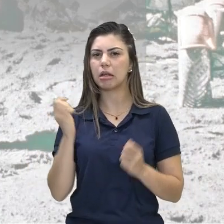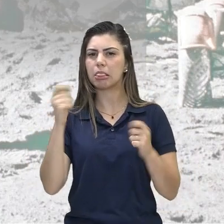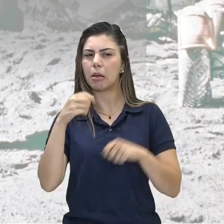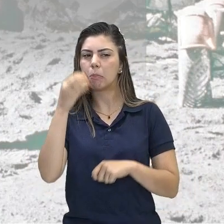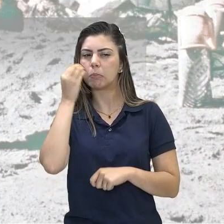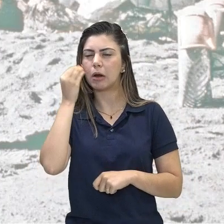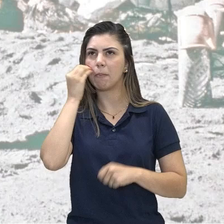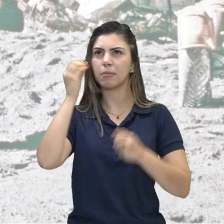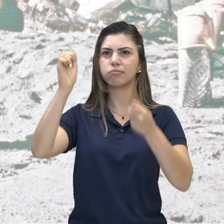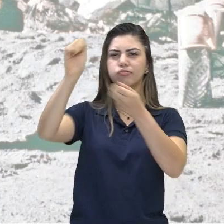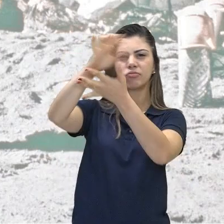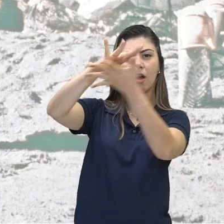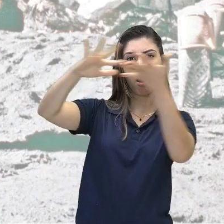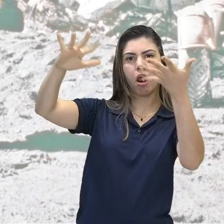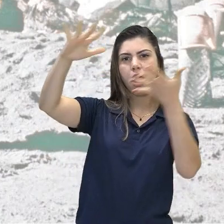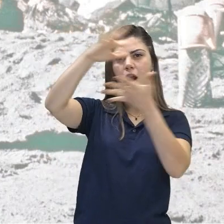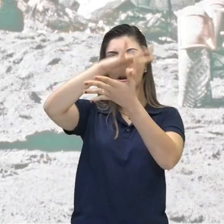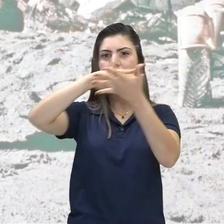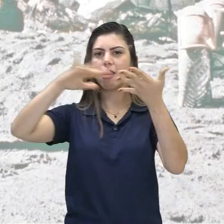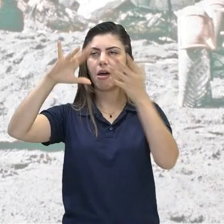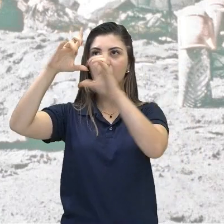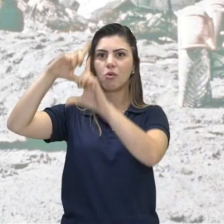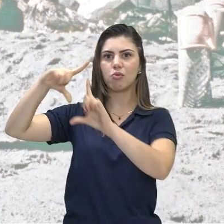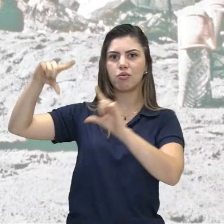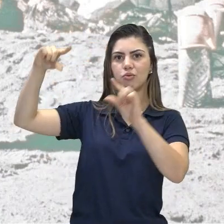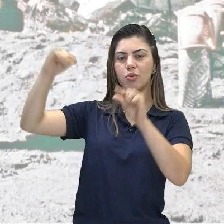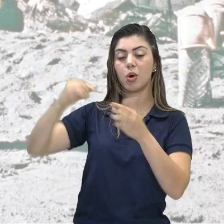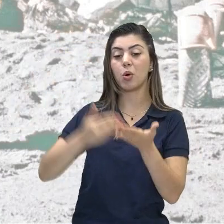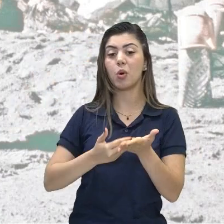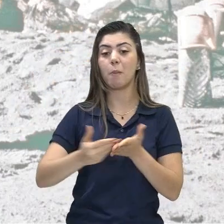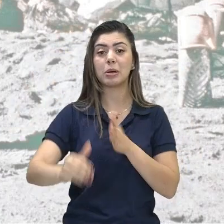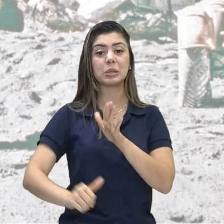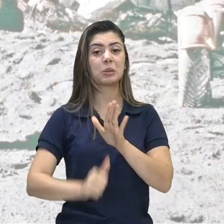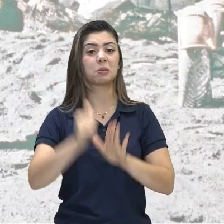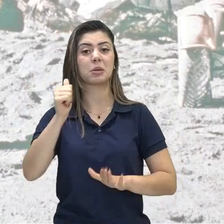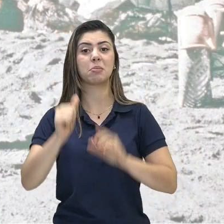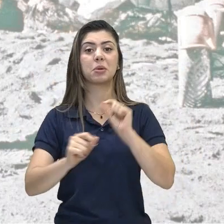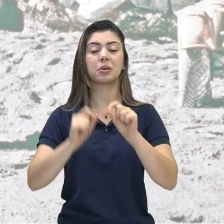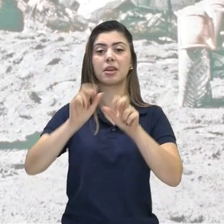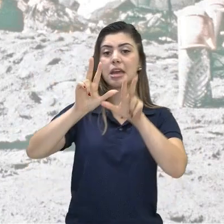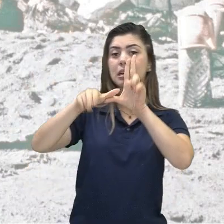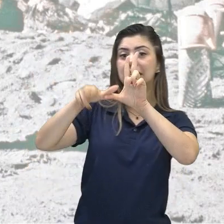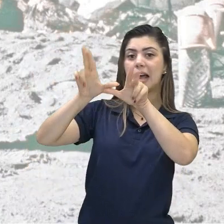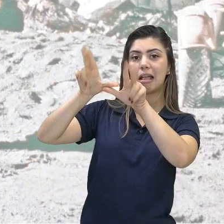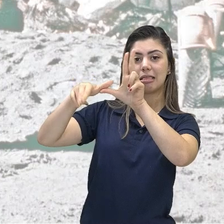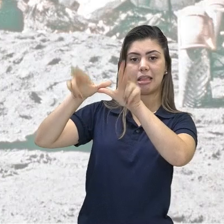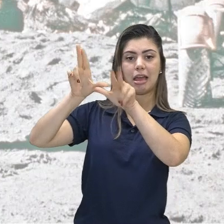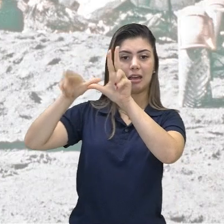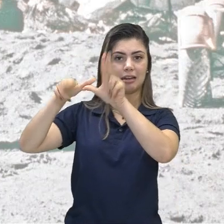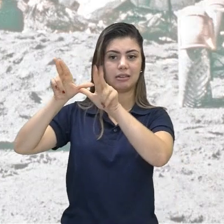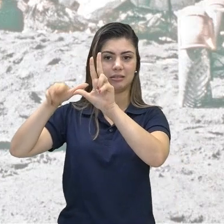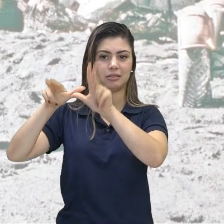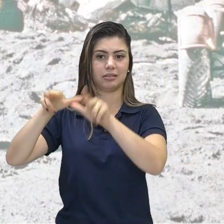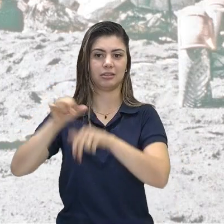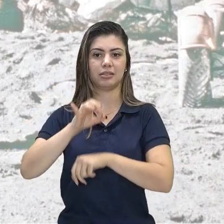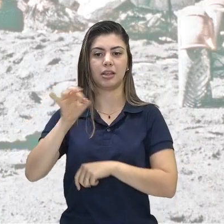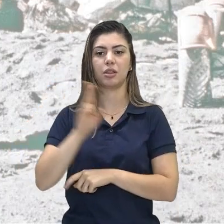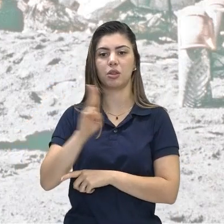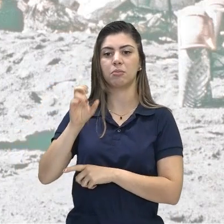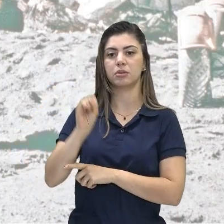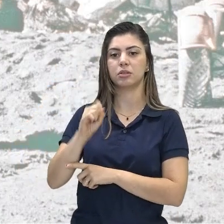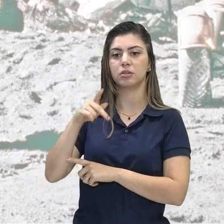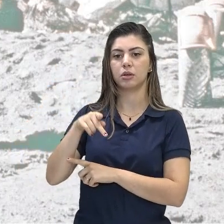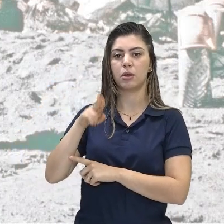Essa disputa, ela começou com o lançamento do primeiro satélite artificial, o Sputnik 1, pela